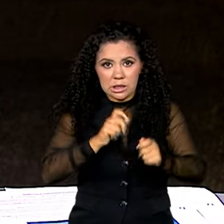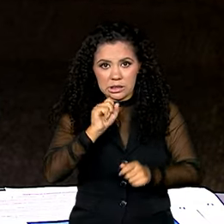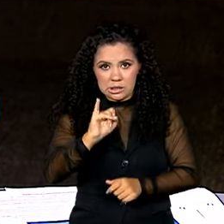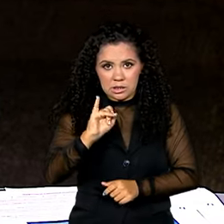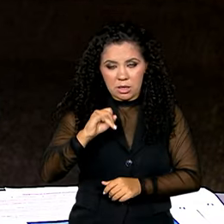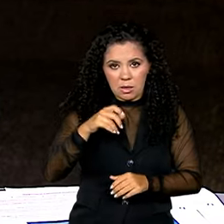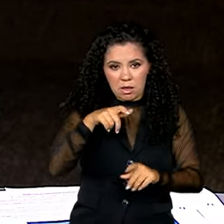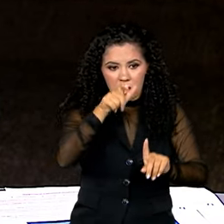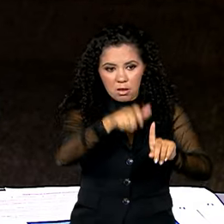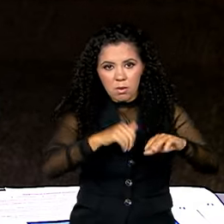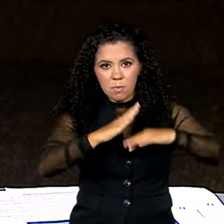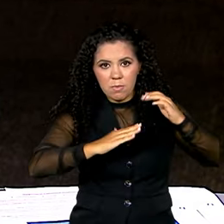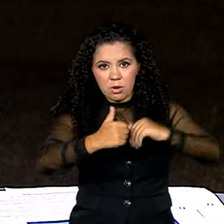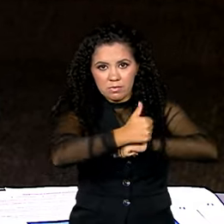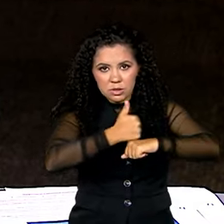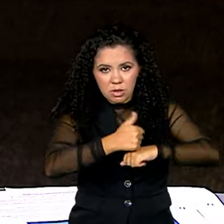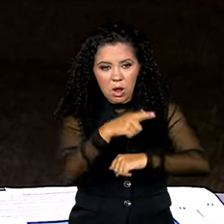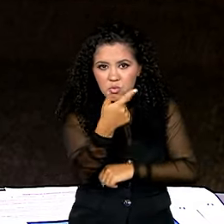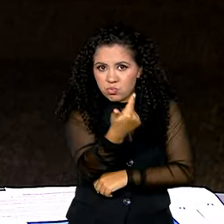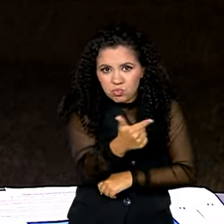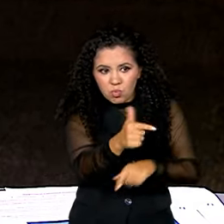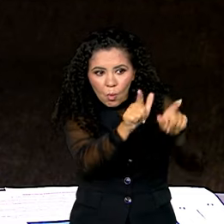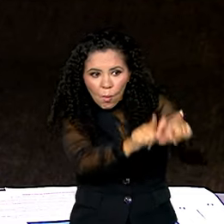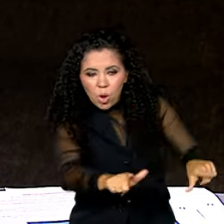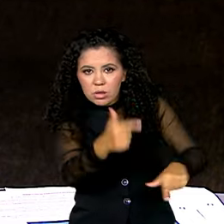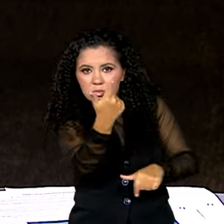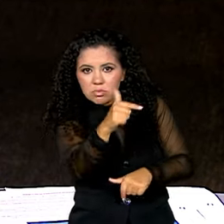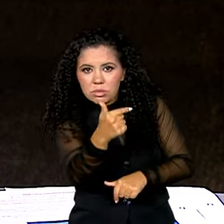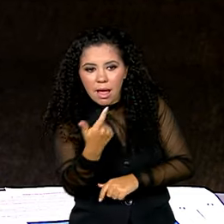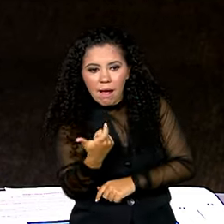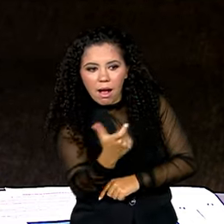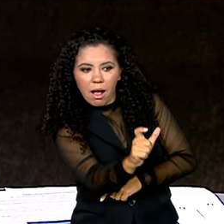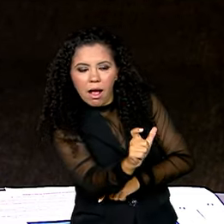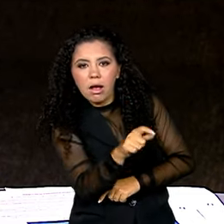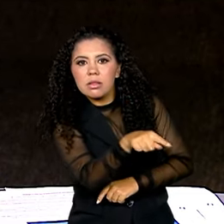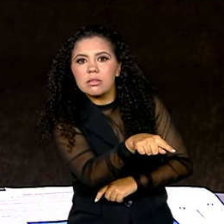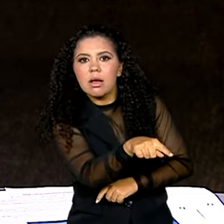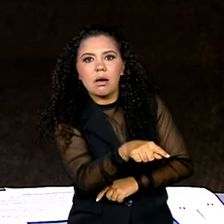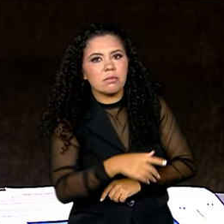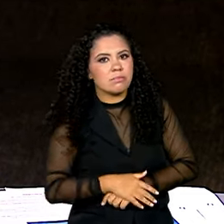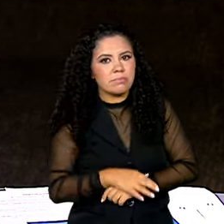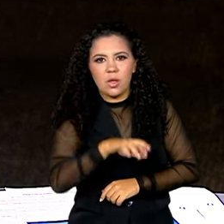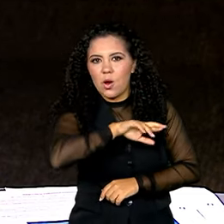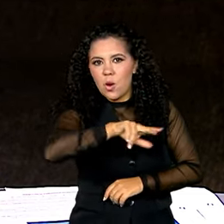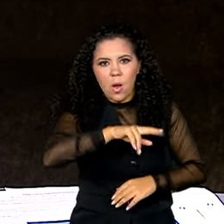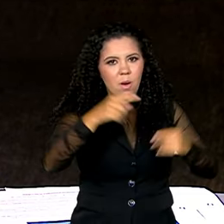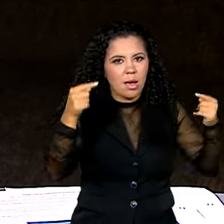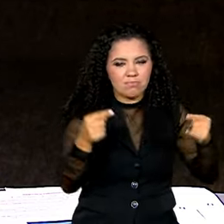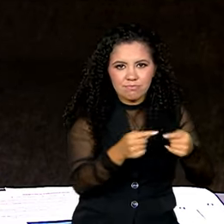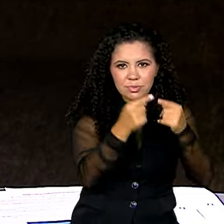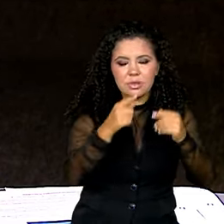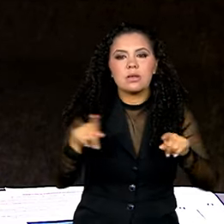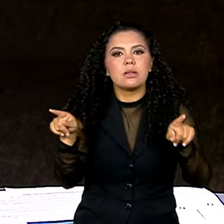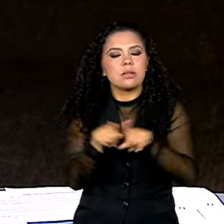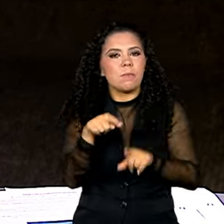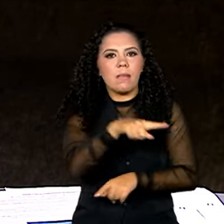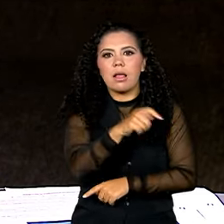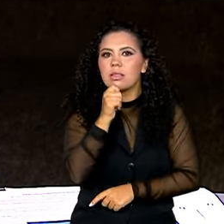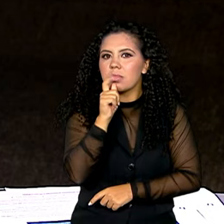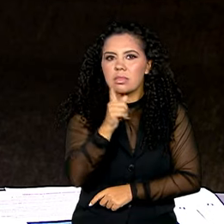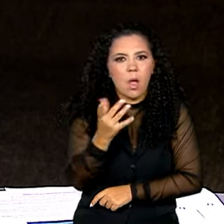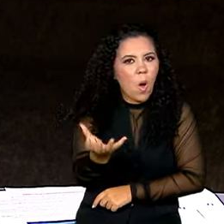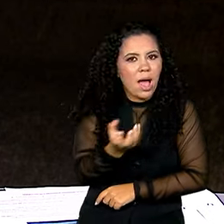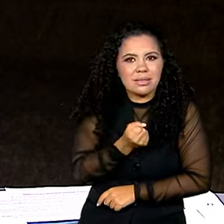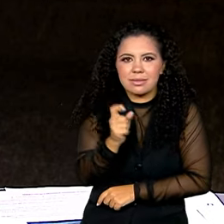legal. Pescador que não tem a carteirinha, como você colocou, Rosiane, não recebe os benefícios aos quais ele faz